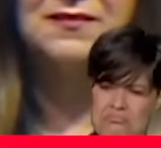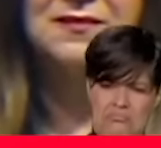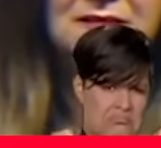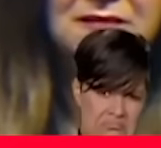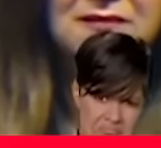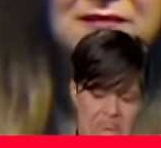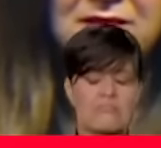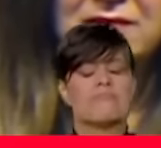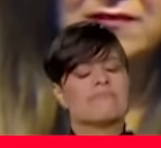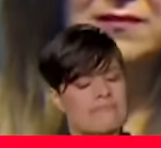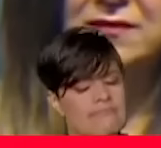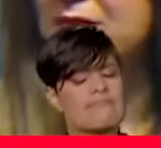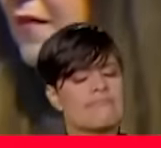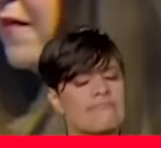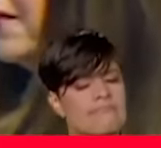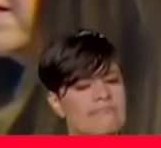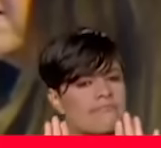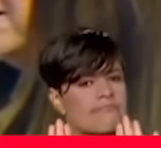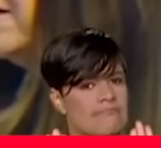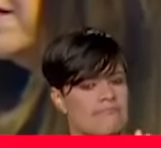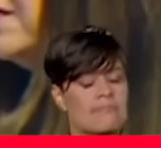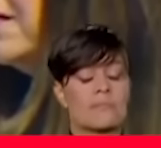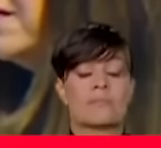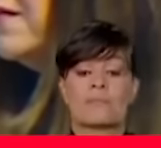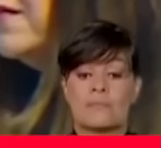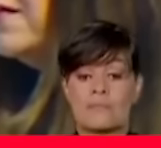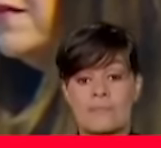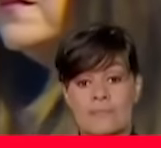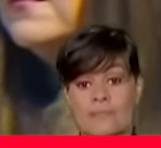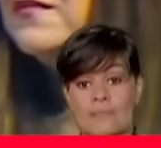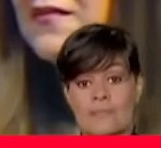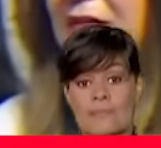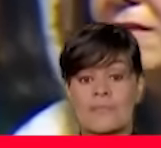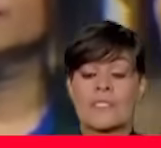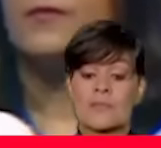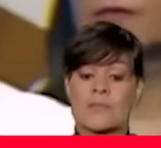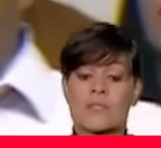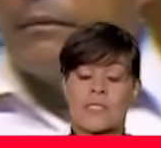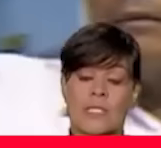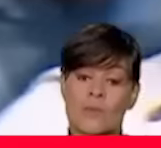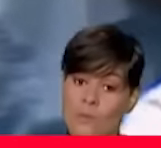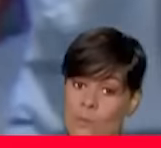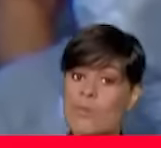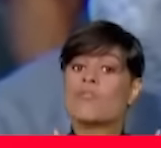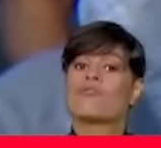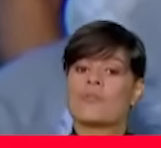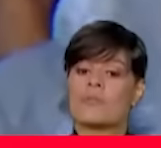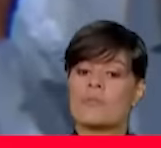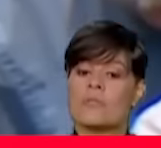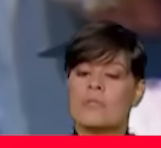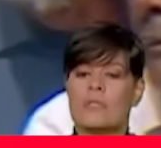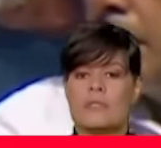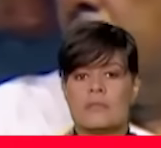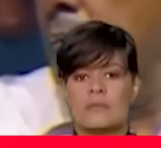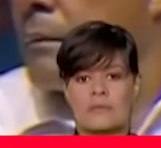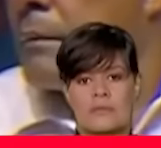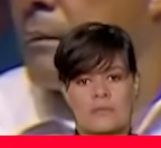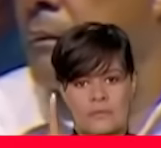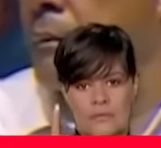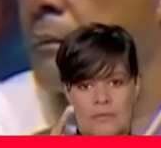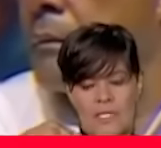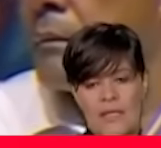é que, em primeiro lugar, eu queria pedir que a gente fizesse um minuto de